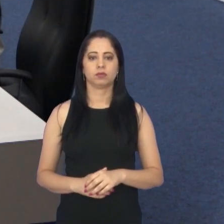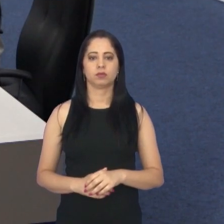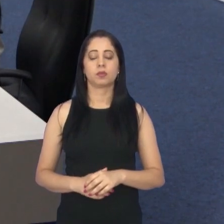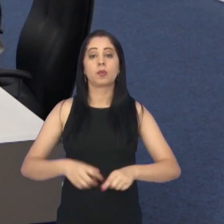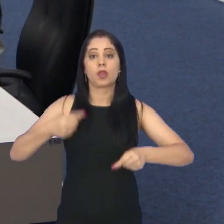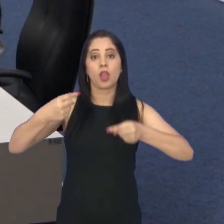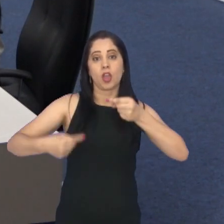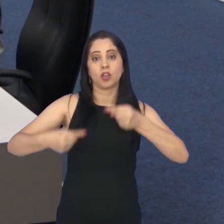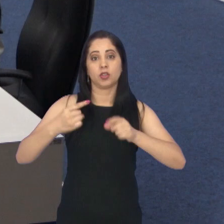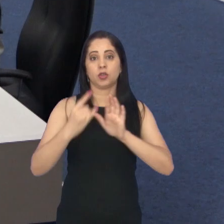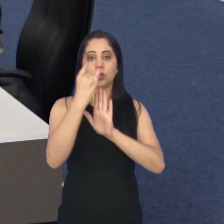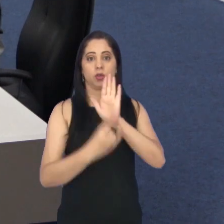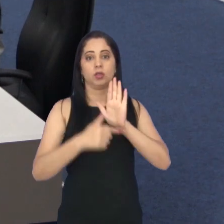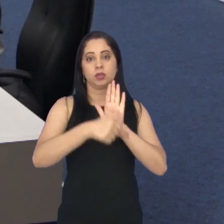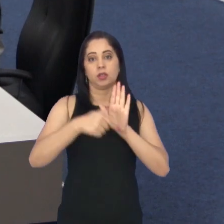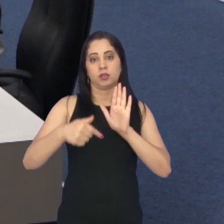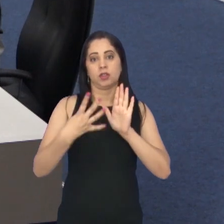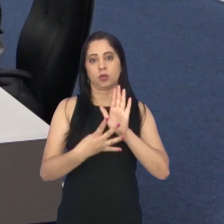Em discussão, processo número